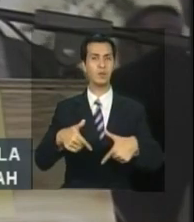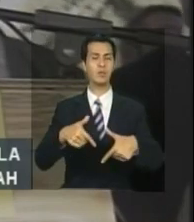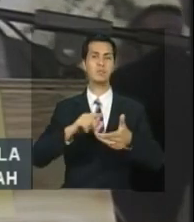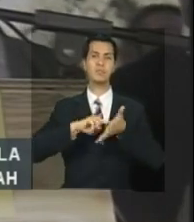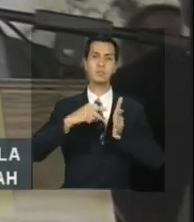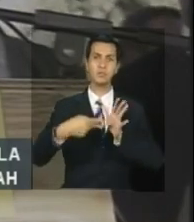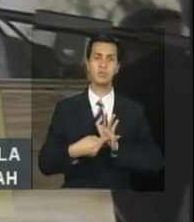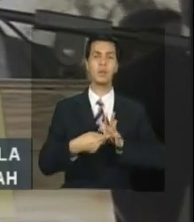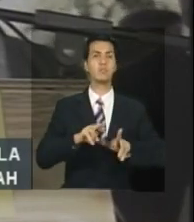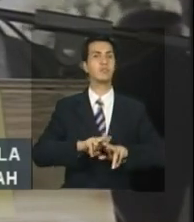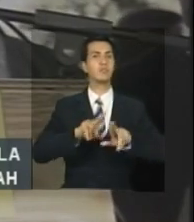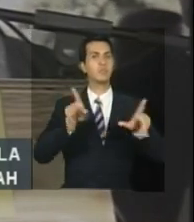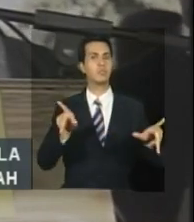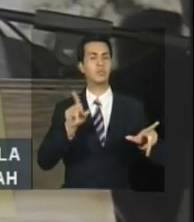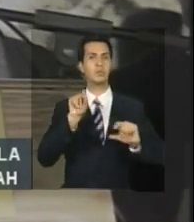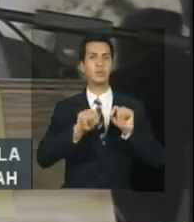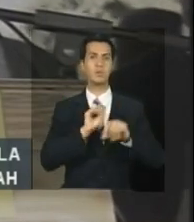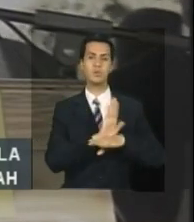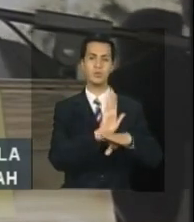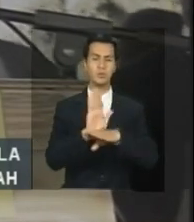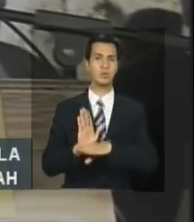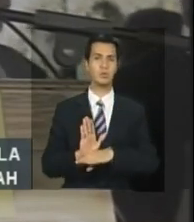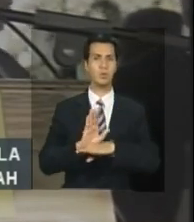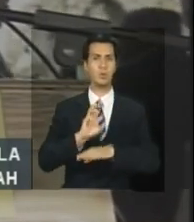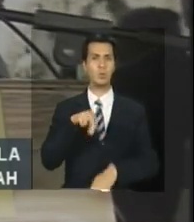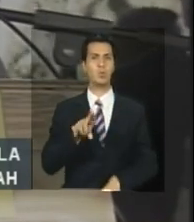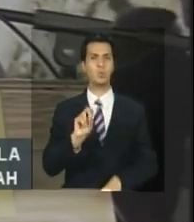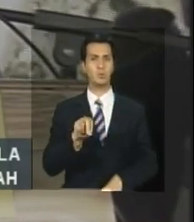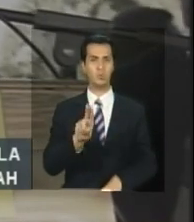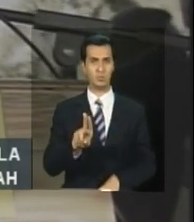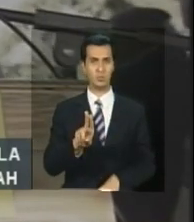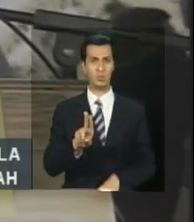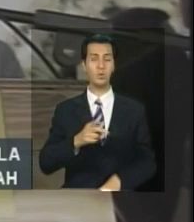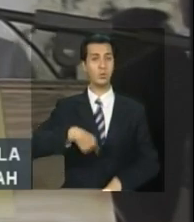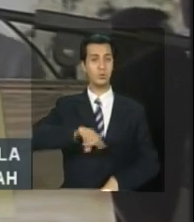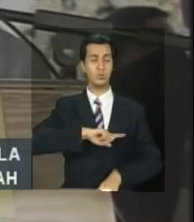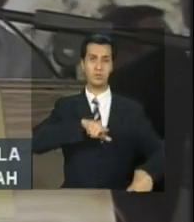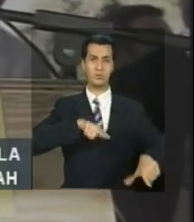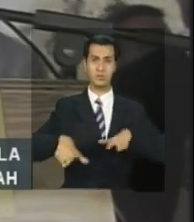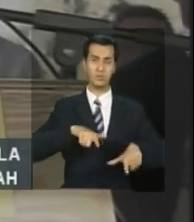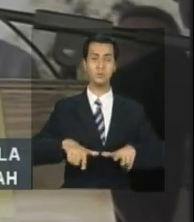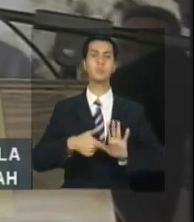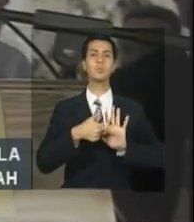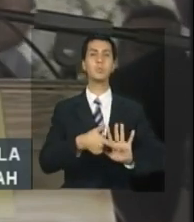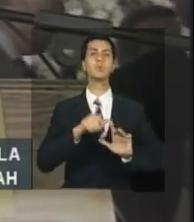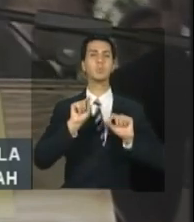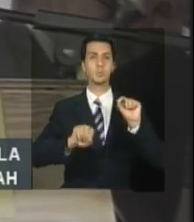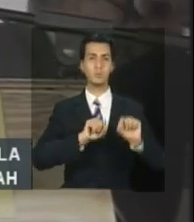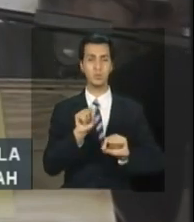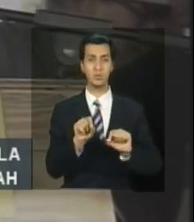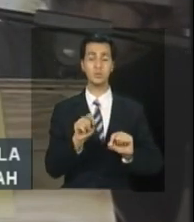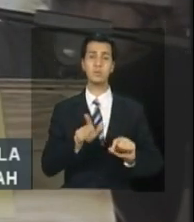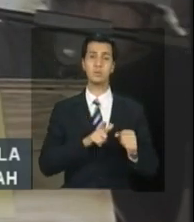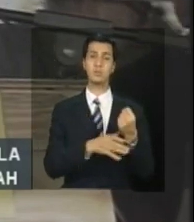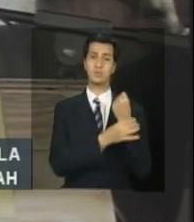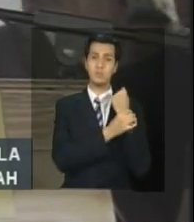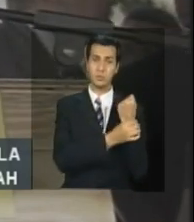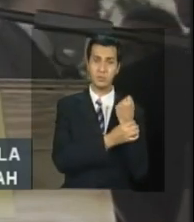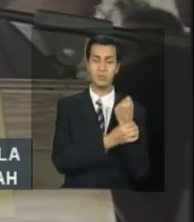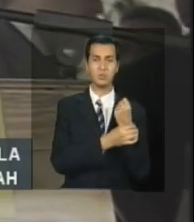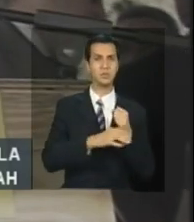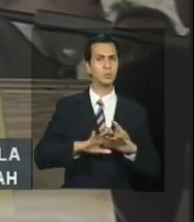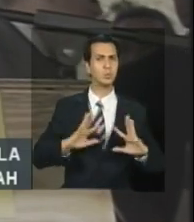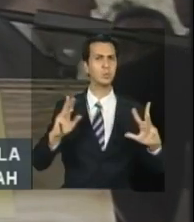às operações de paz da ONU. Nossa atuação mostra que a segurança